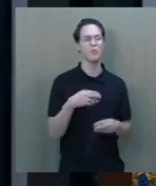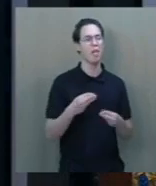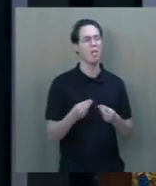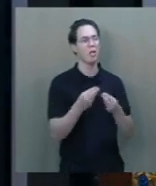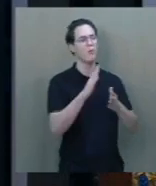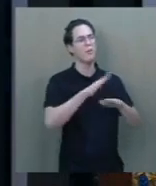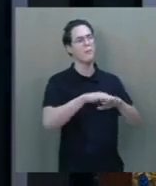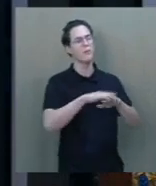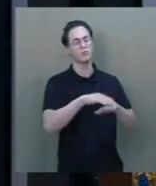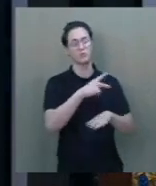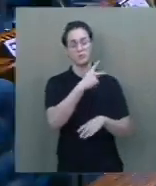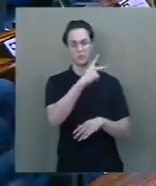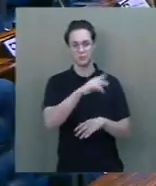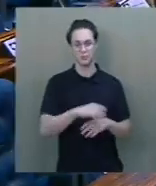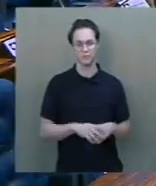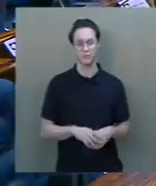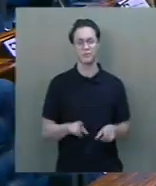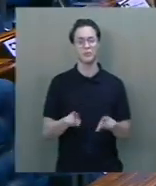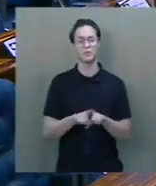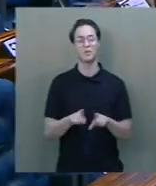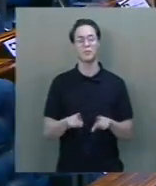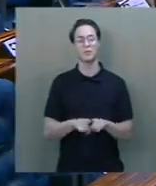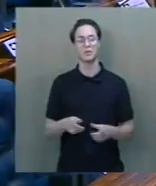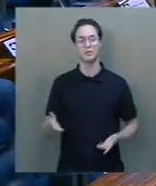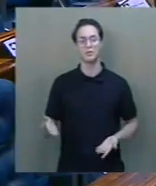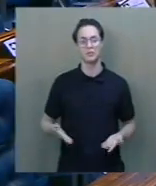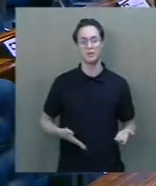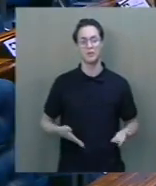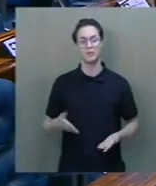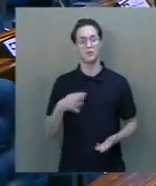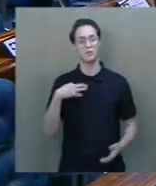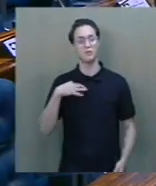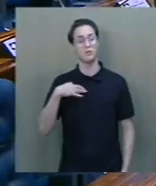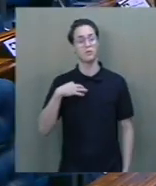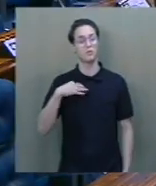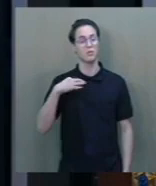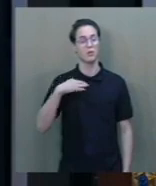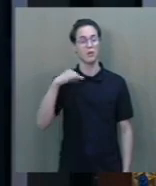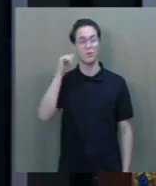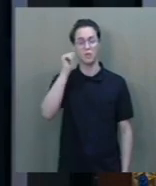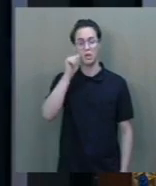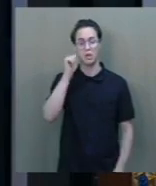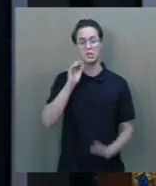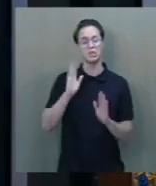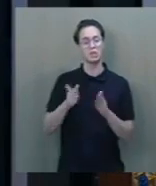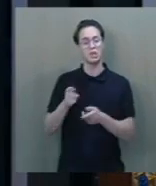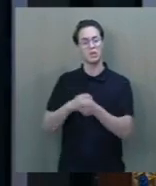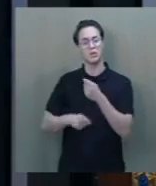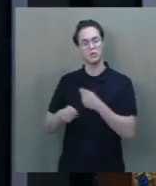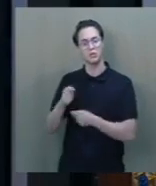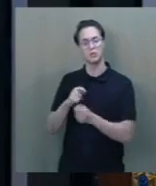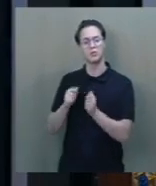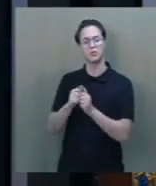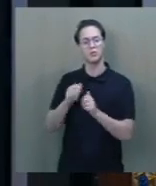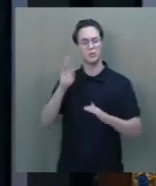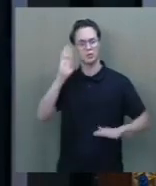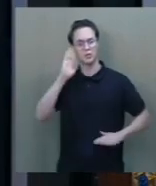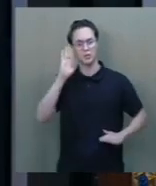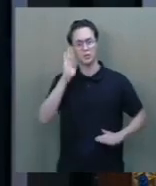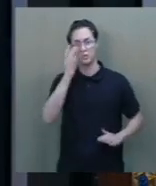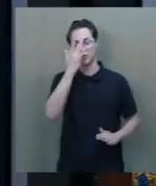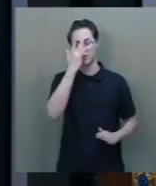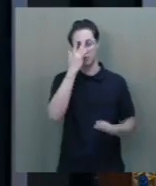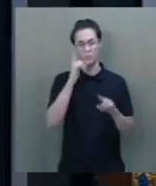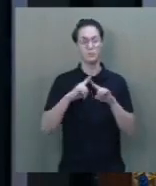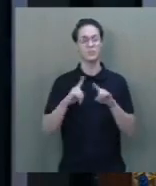vocês. O serviço militar voluntário para mulheres, já negociado com o Exército, com muita resistência, mas